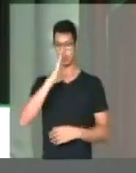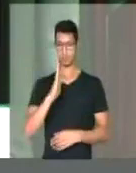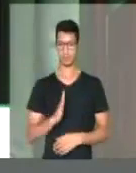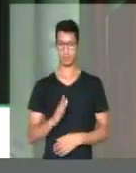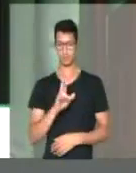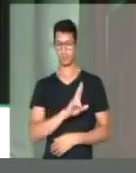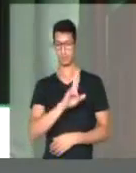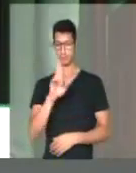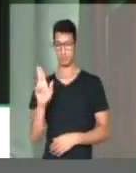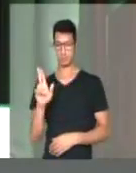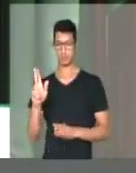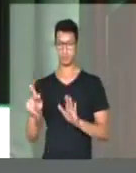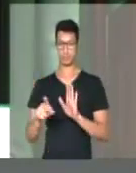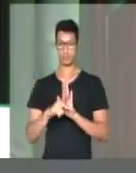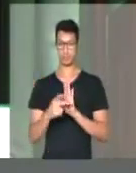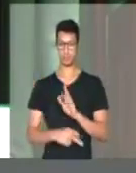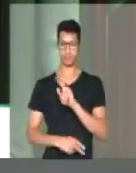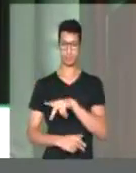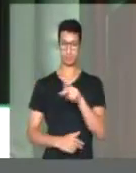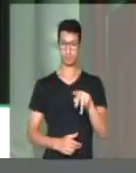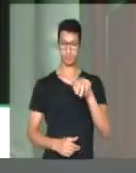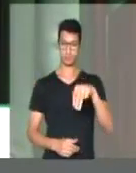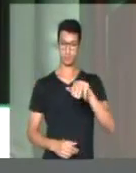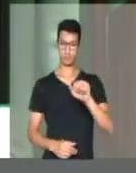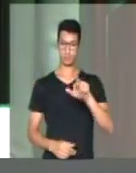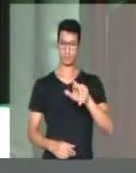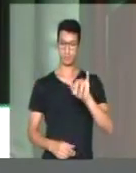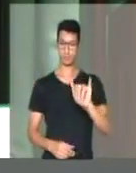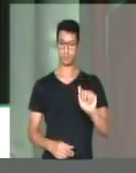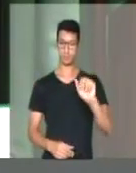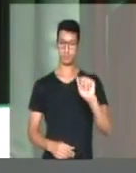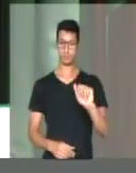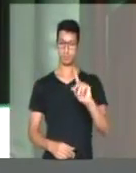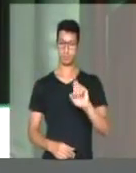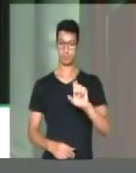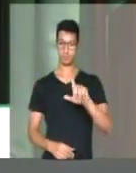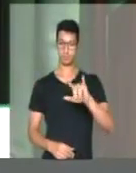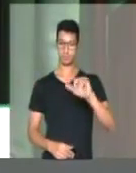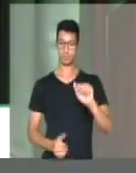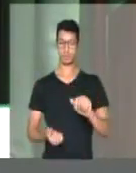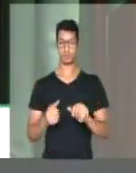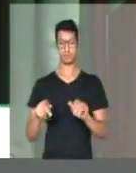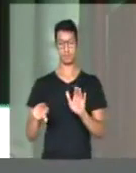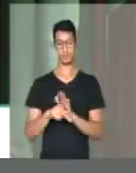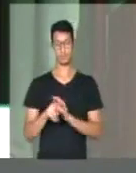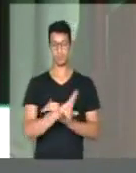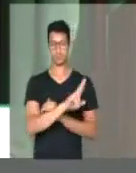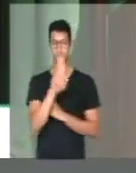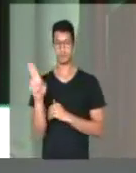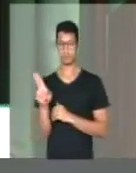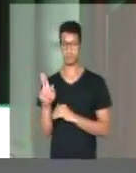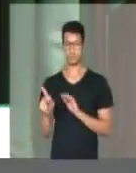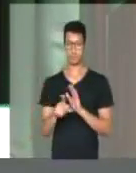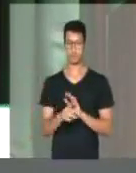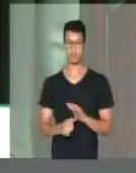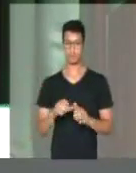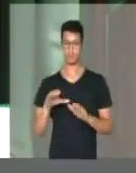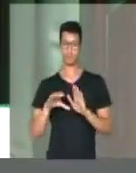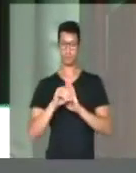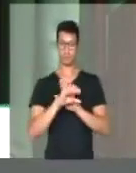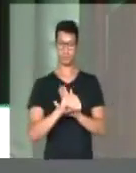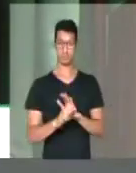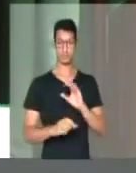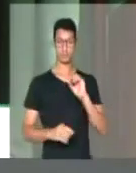brasileiras, a professora Maria Adélia Aparecida de Souza. Clique esse nome no